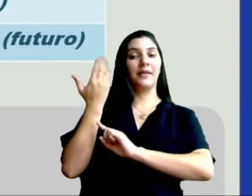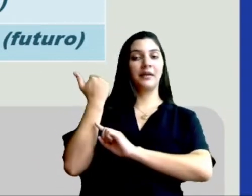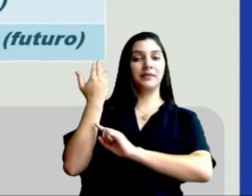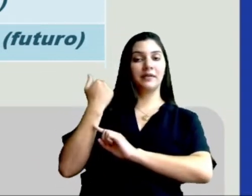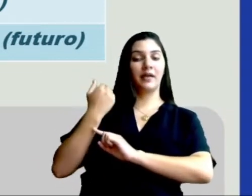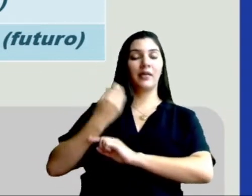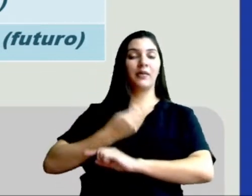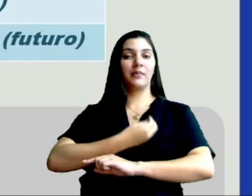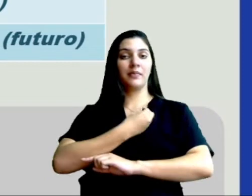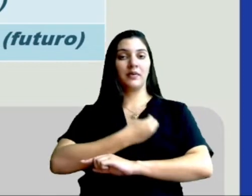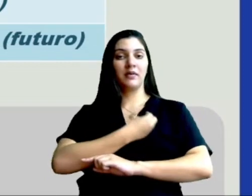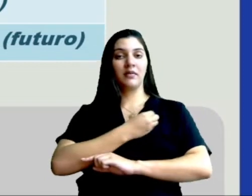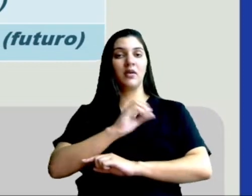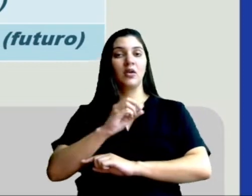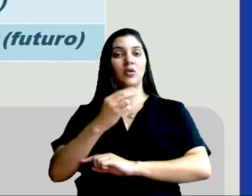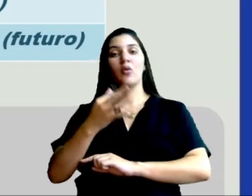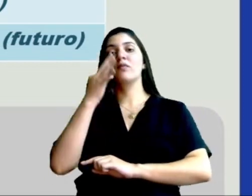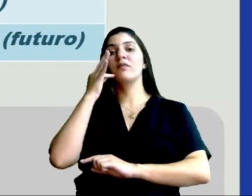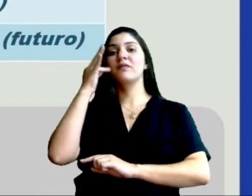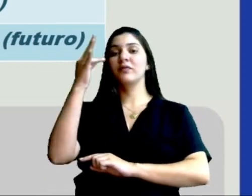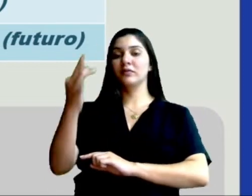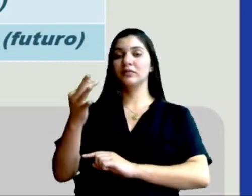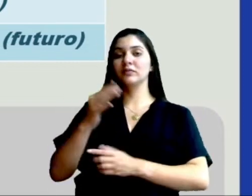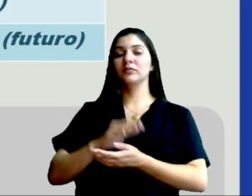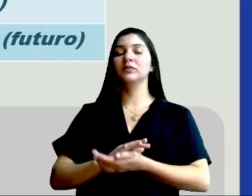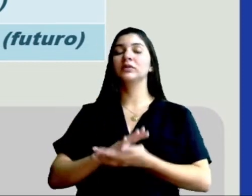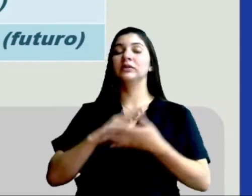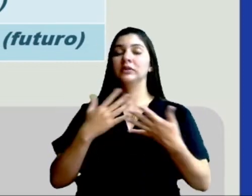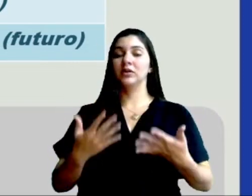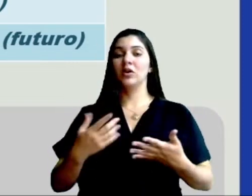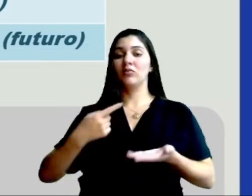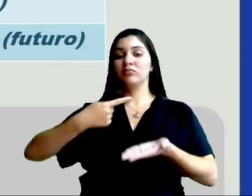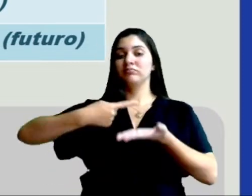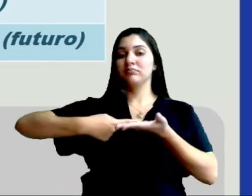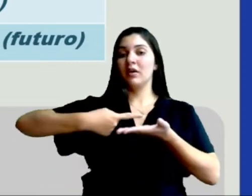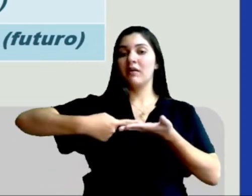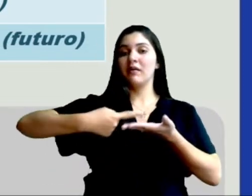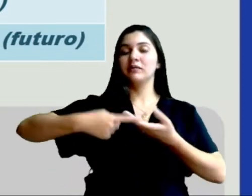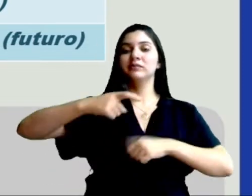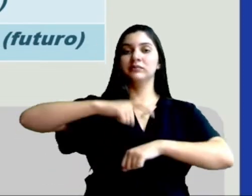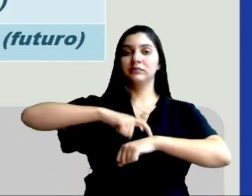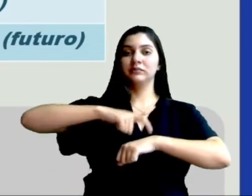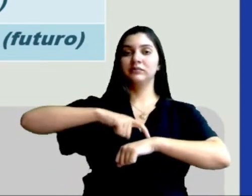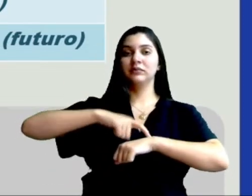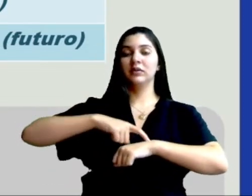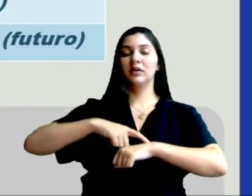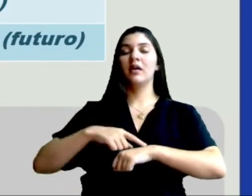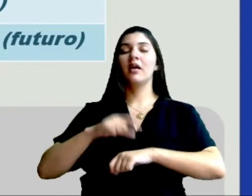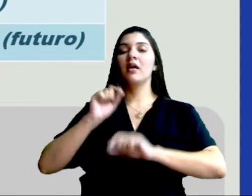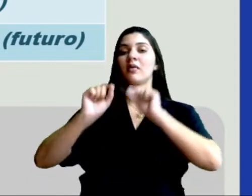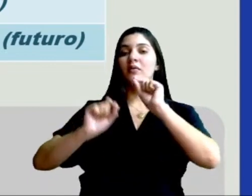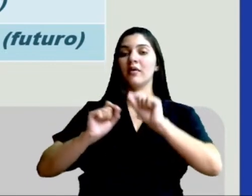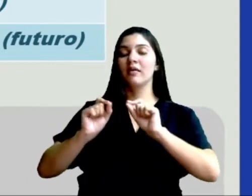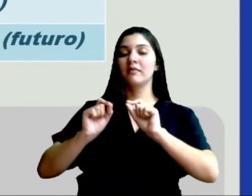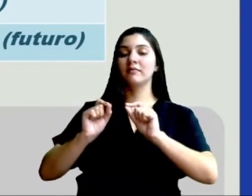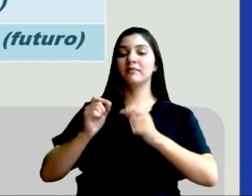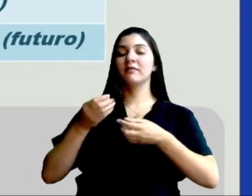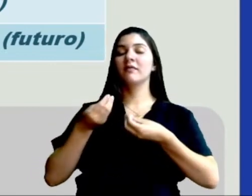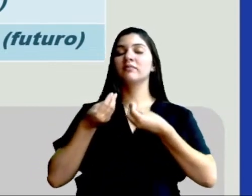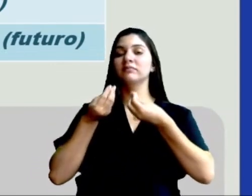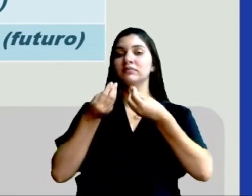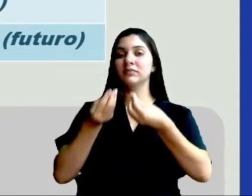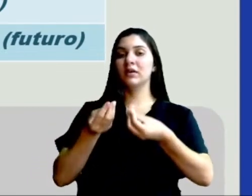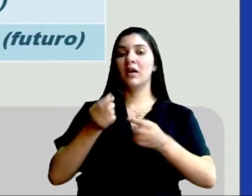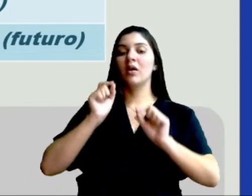passado, presente ou futuro. Os marcadores temporais é que vão permitir a